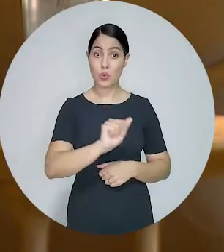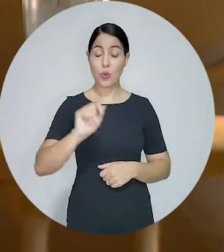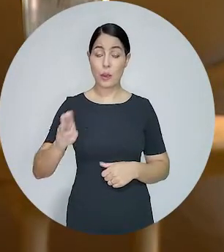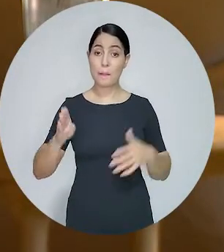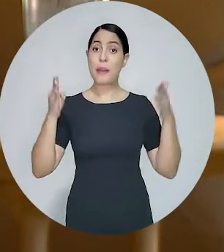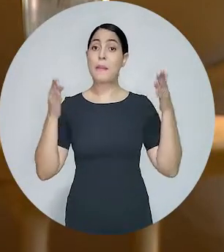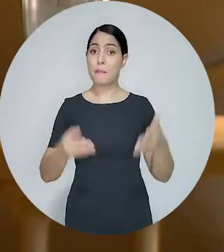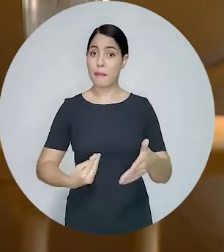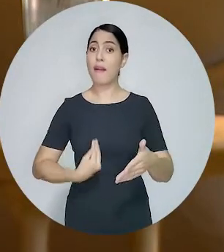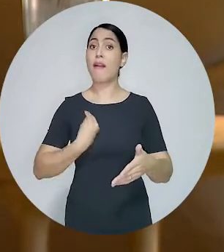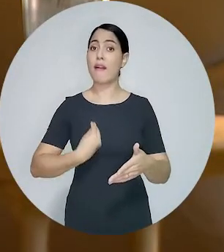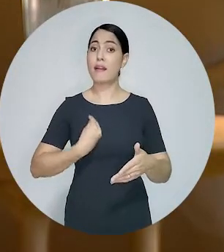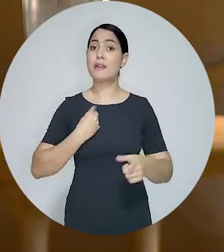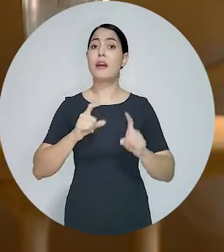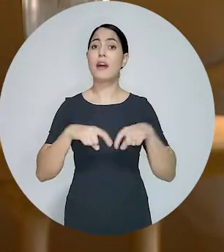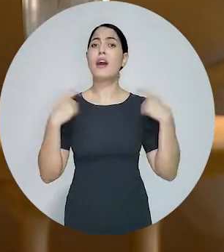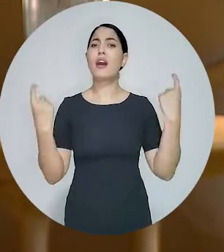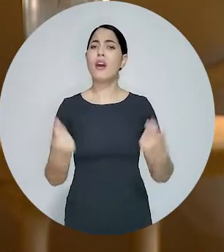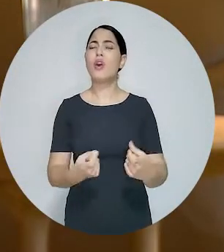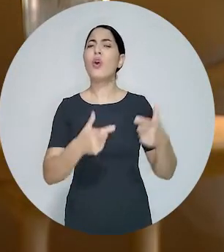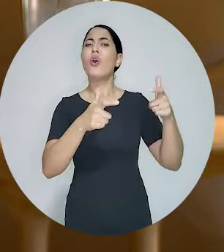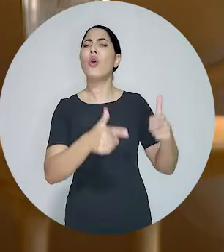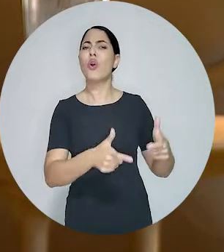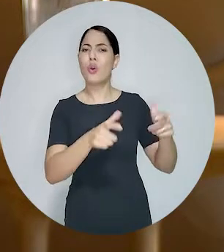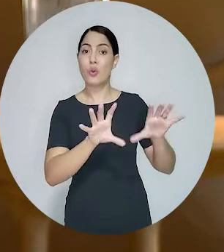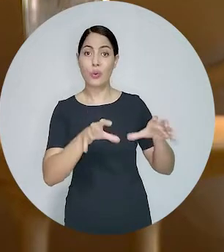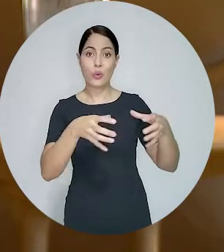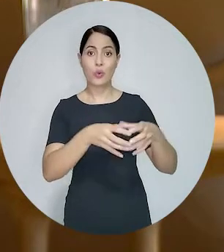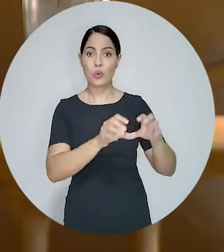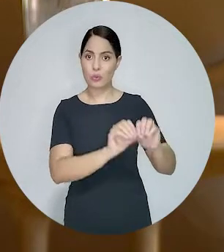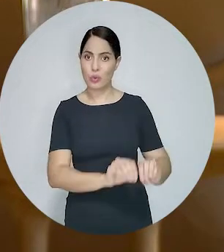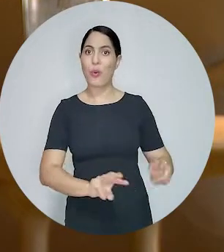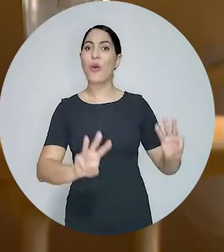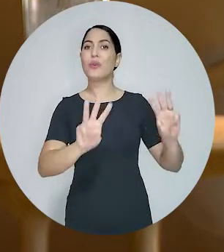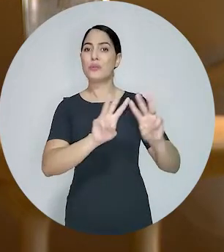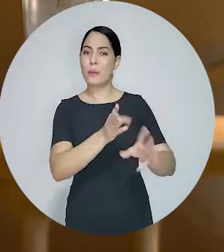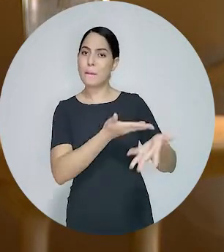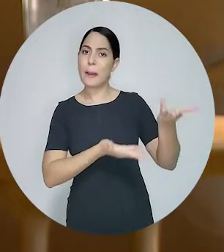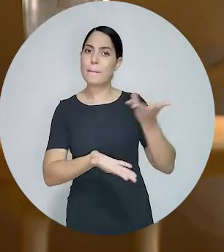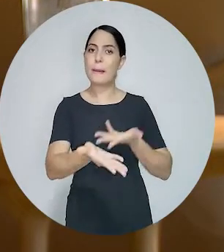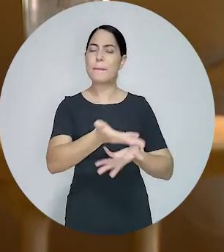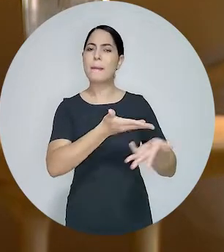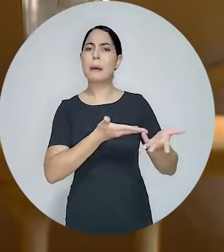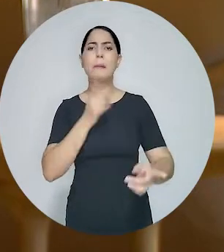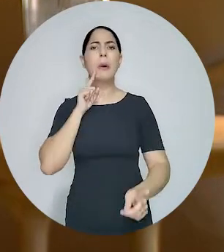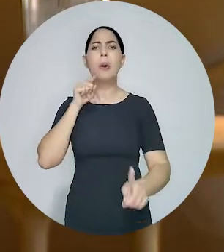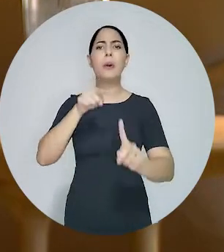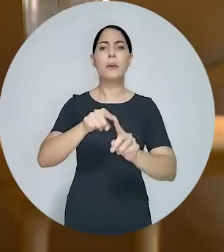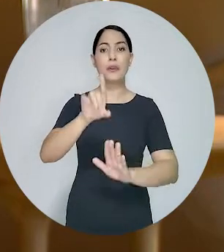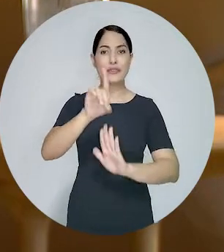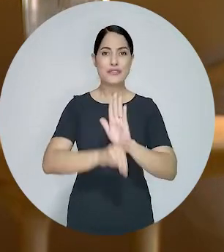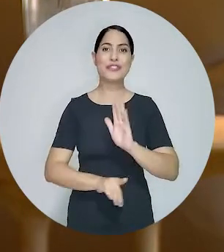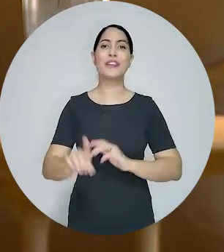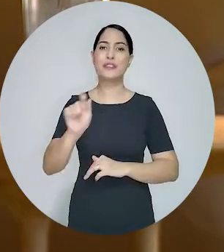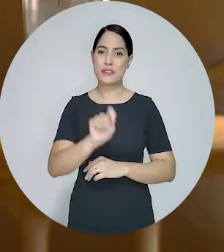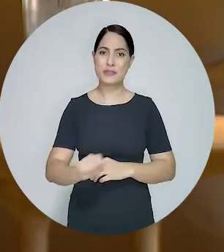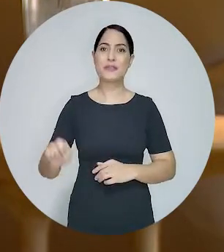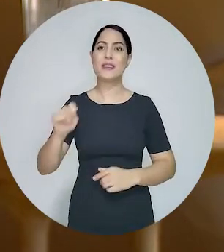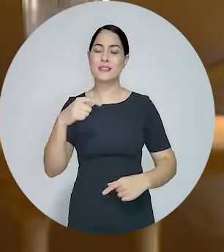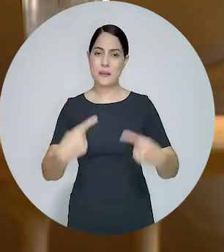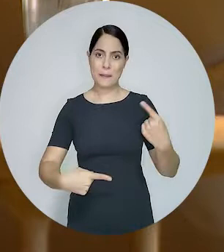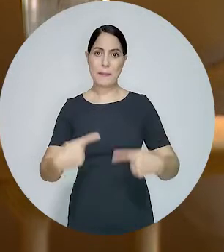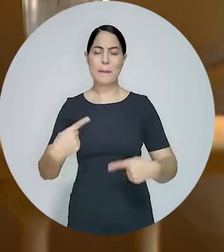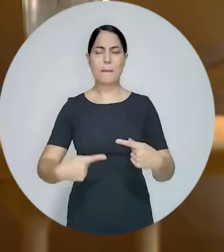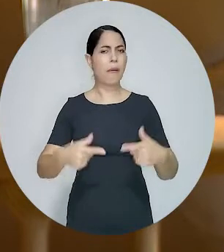do Brasil participaram de reunião com a delegação da Organização das Nações Unidas para debater o direito de associação.